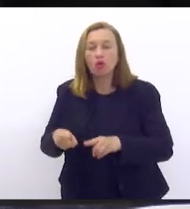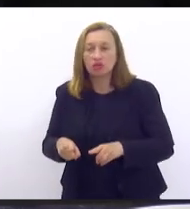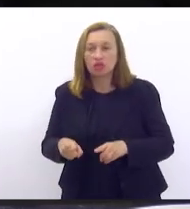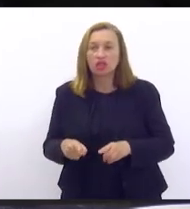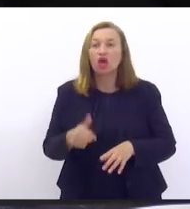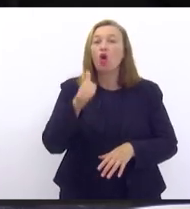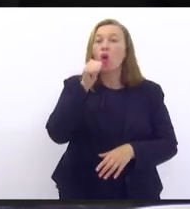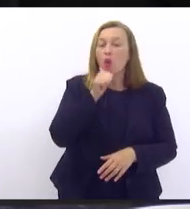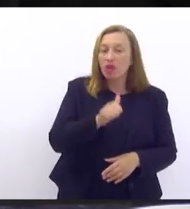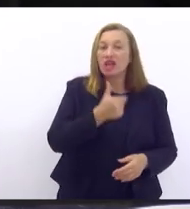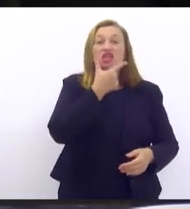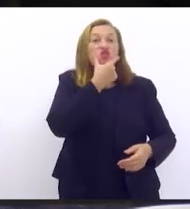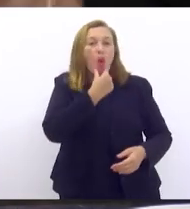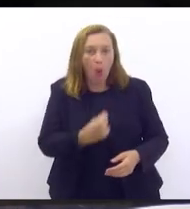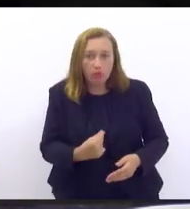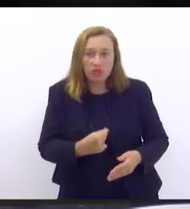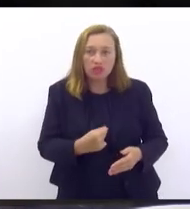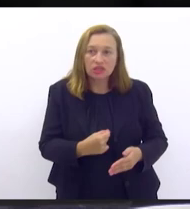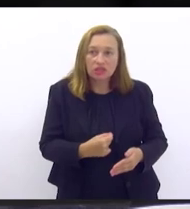Homens e mulheres